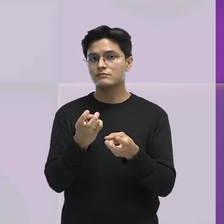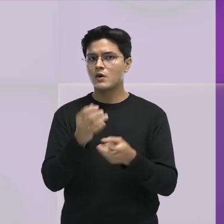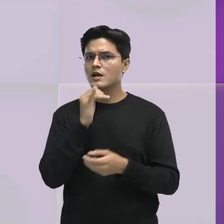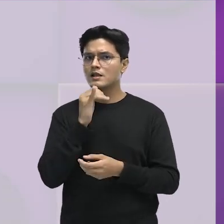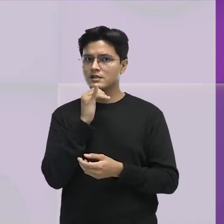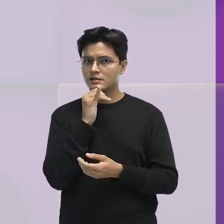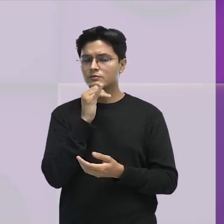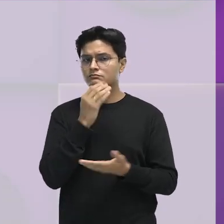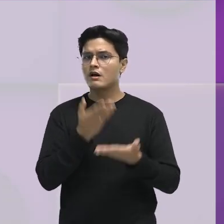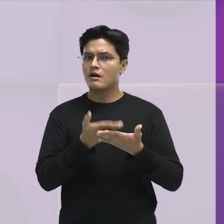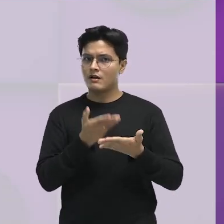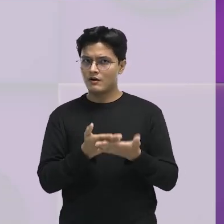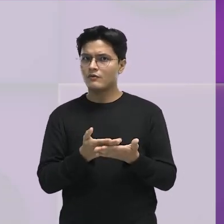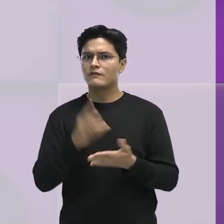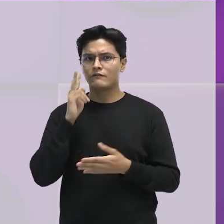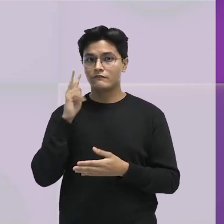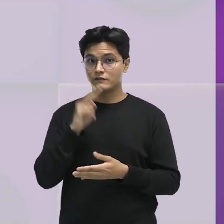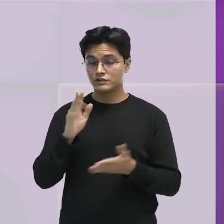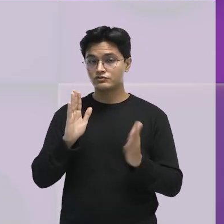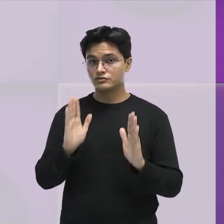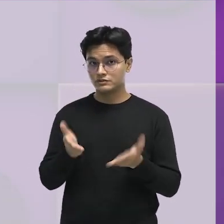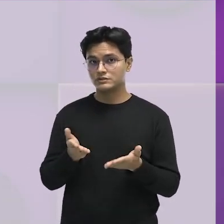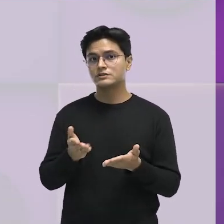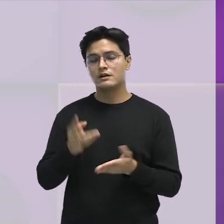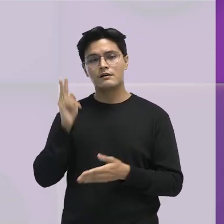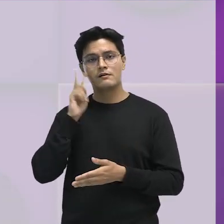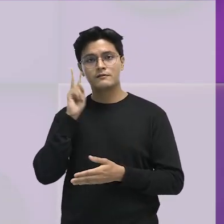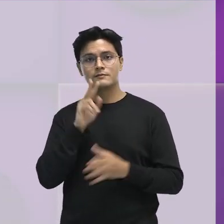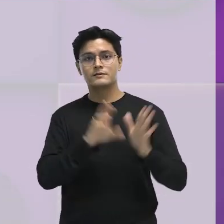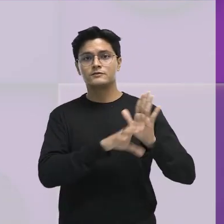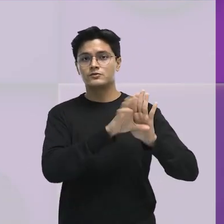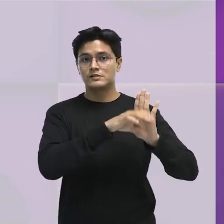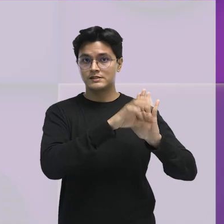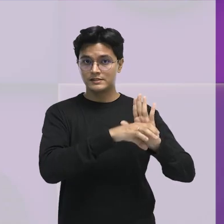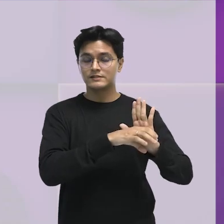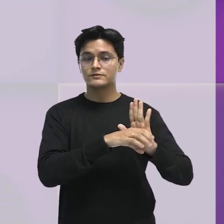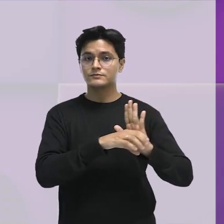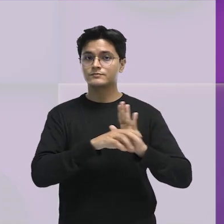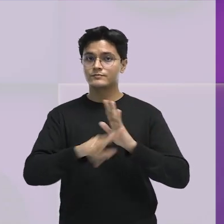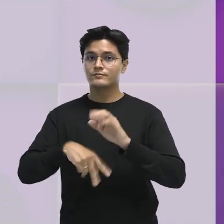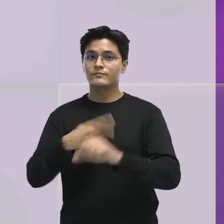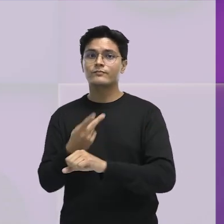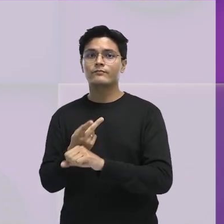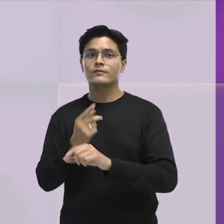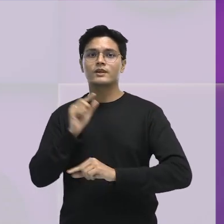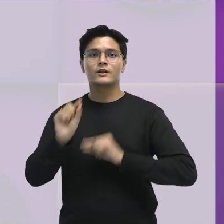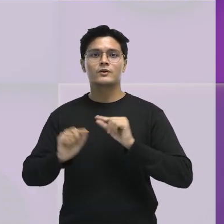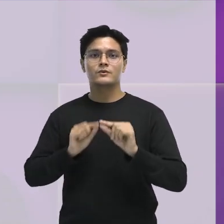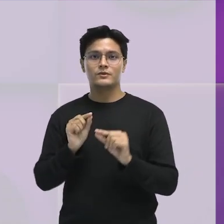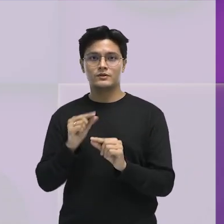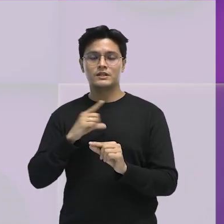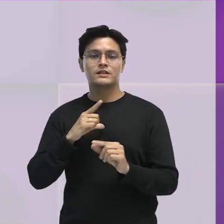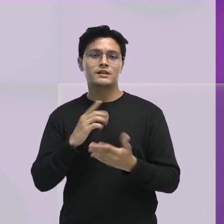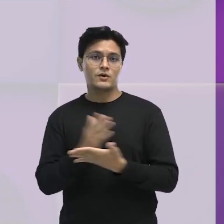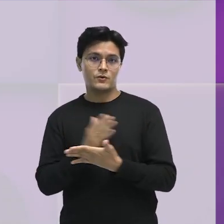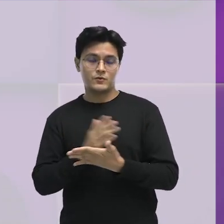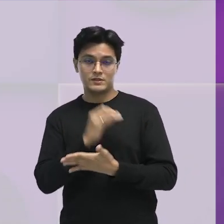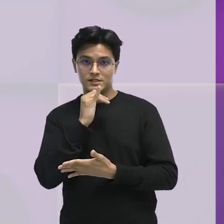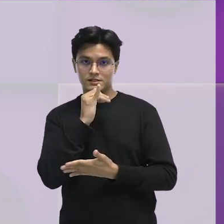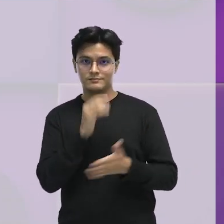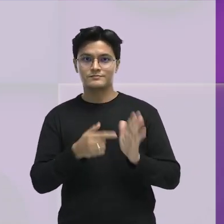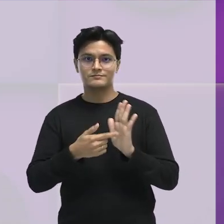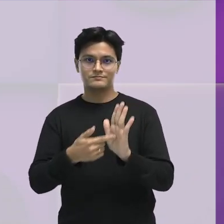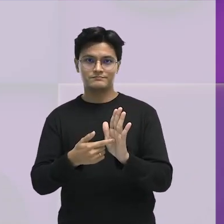no dia, tá? Só para a gente relembrar mesmo ali os conceitos e em seguida os exemplos, tá